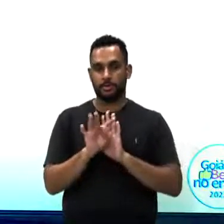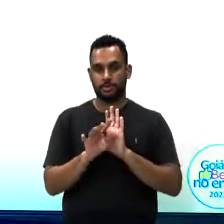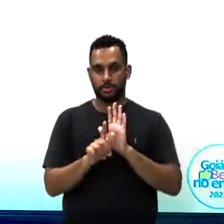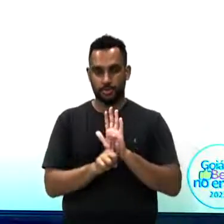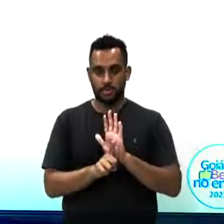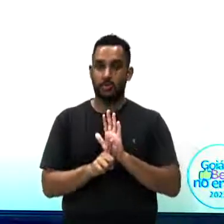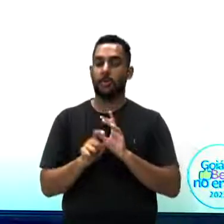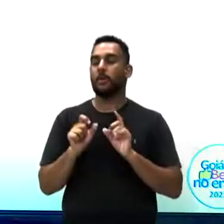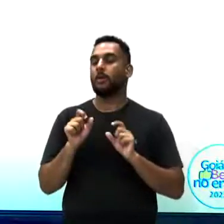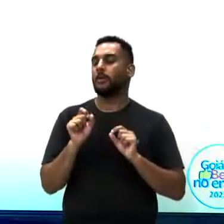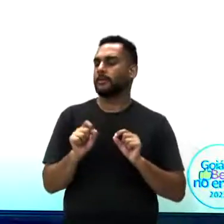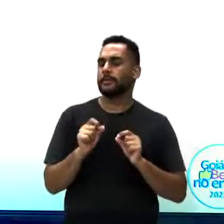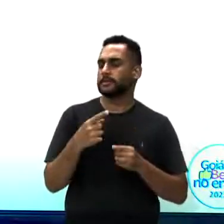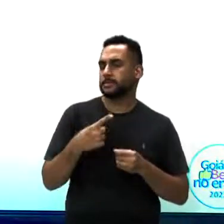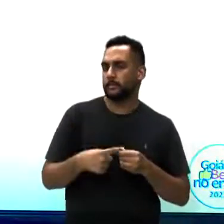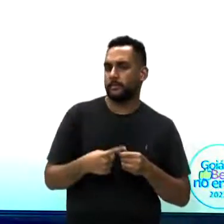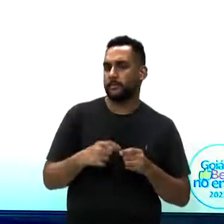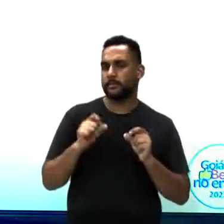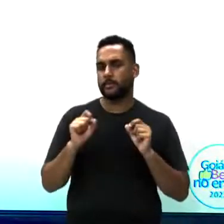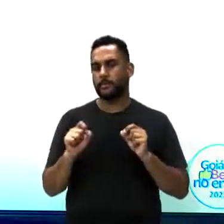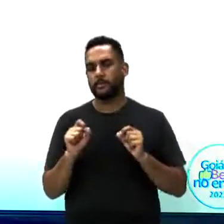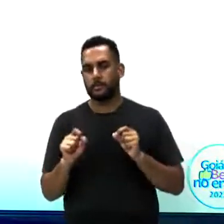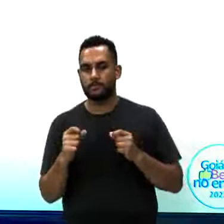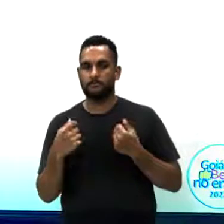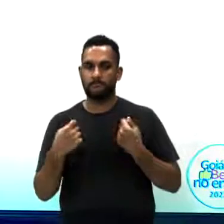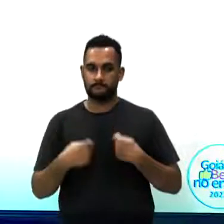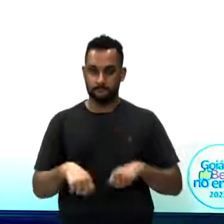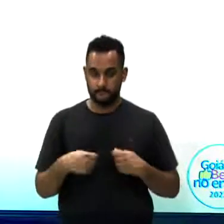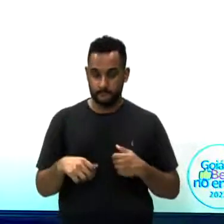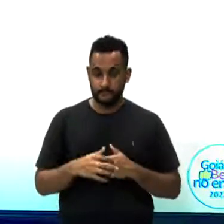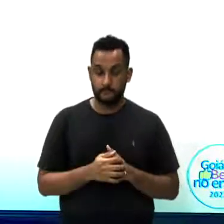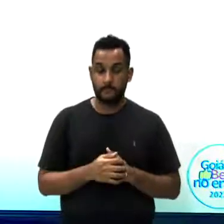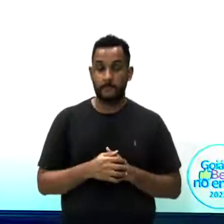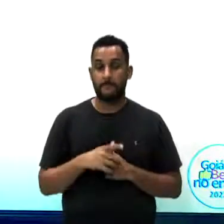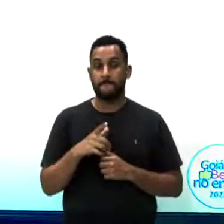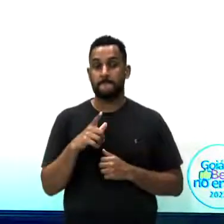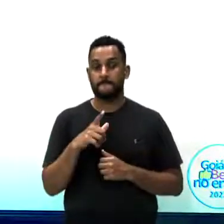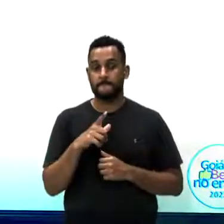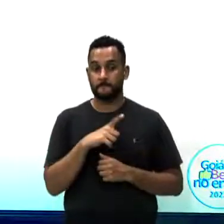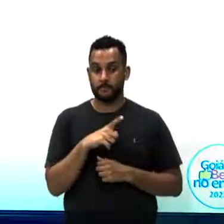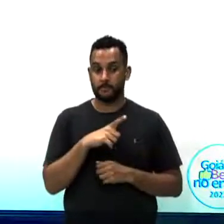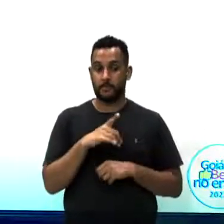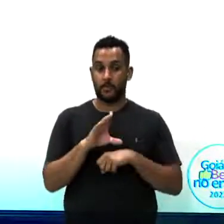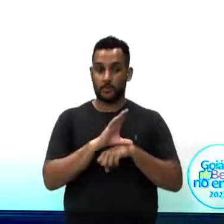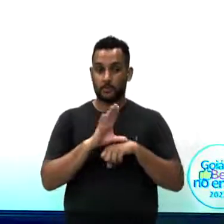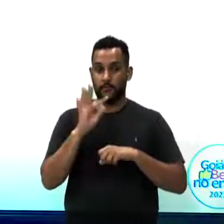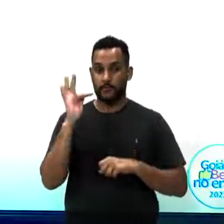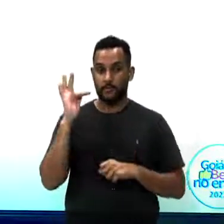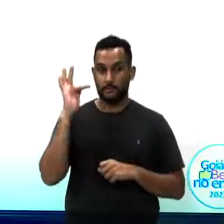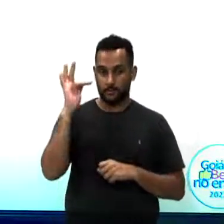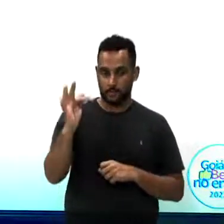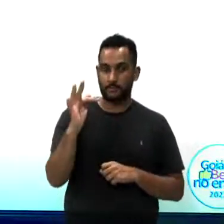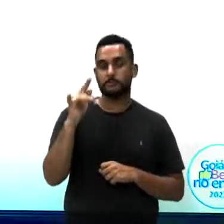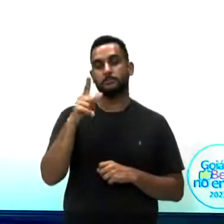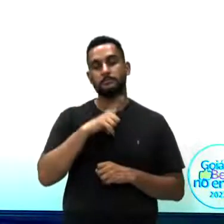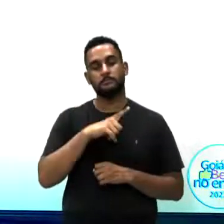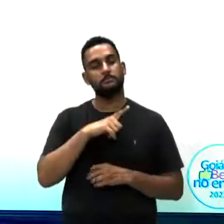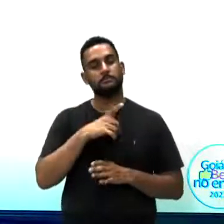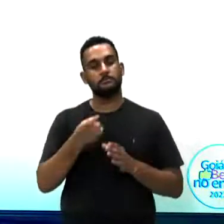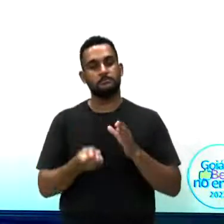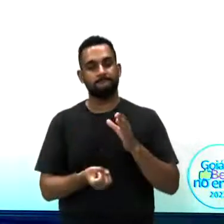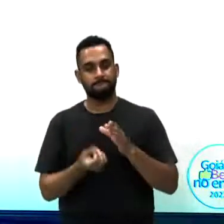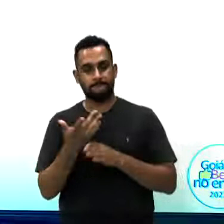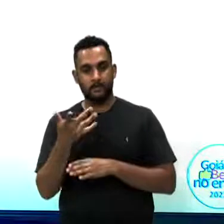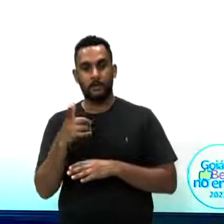é a cidade, o que ela precisa ter. E aí, é claro, a partir desse da Constituição Federal, nós temos a criação